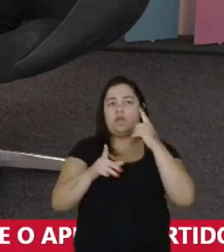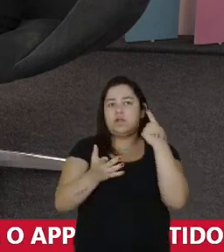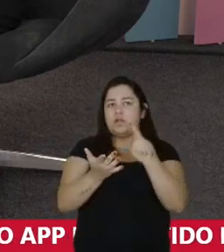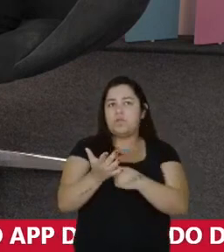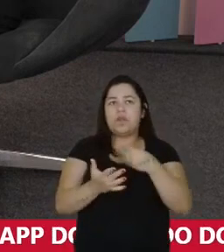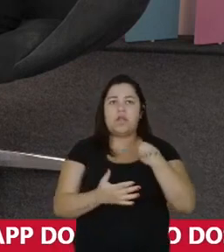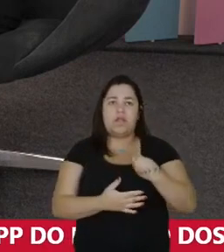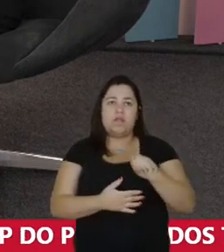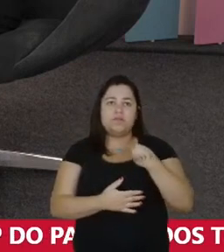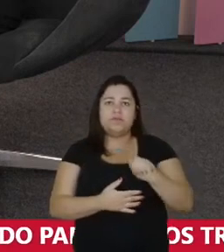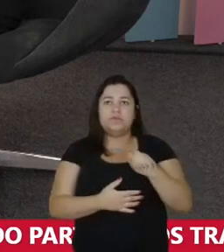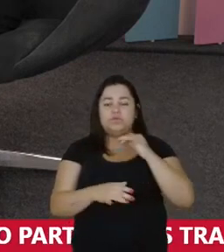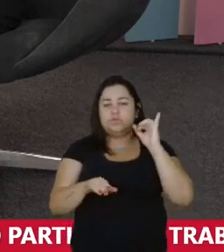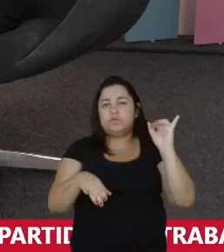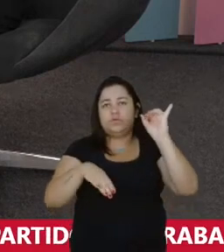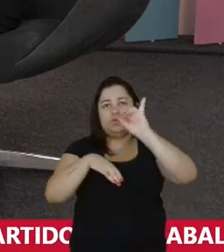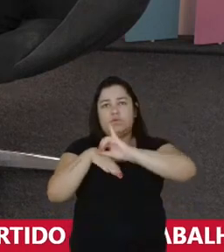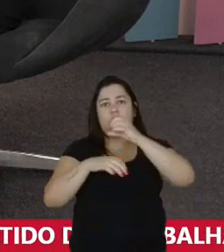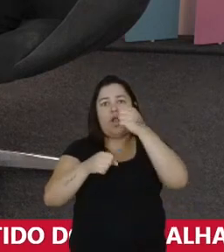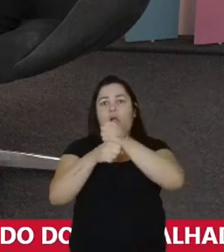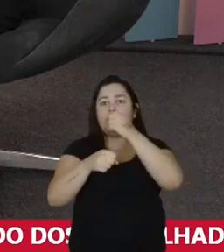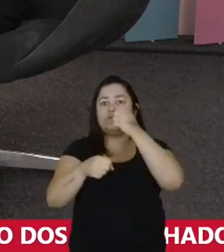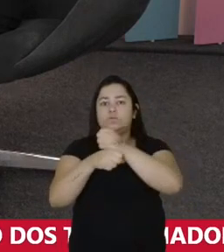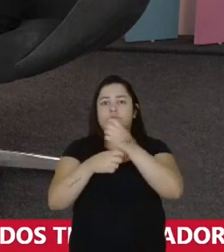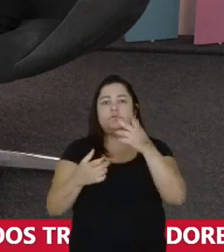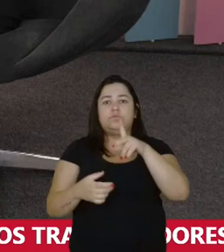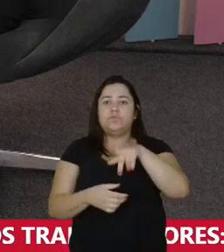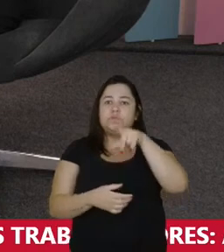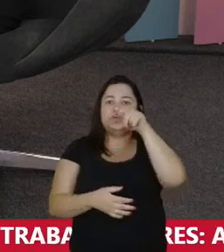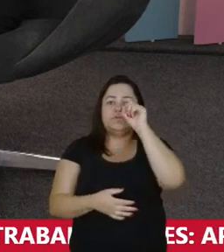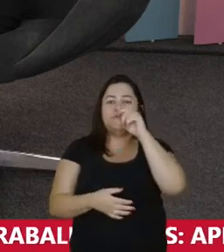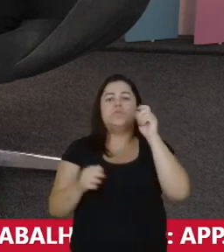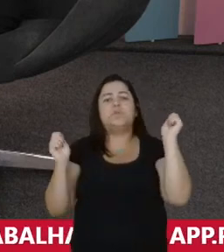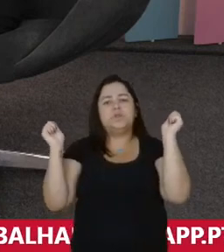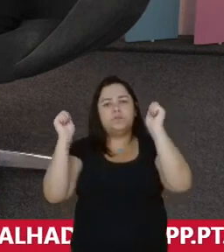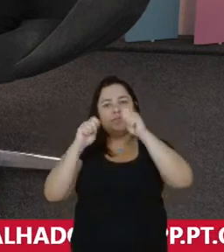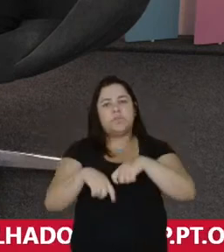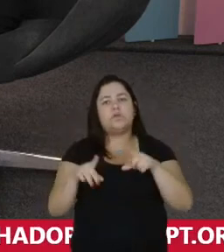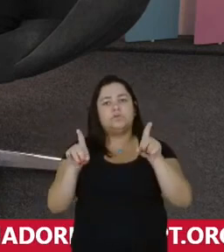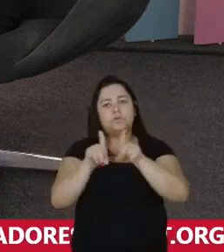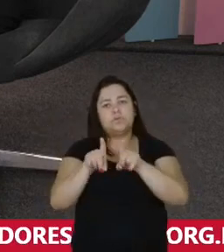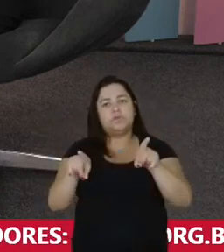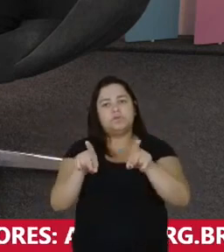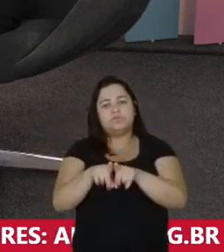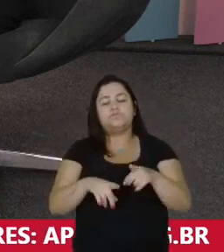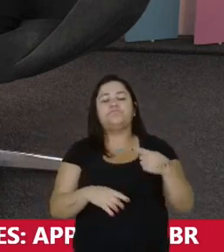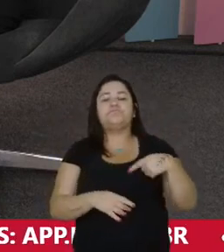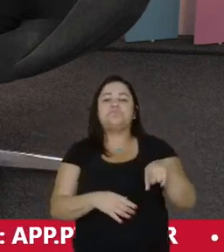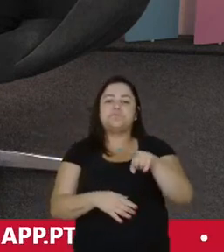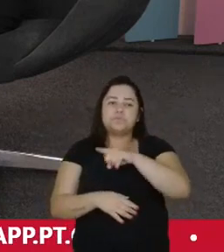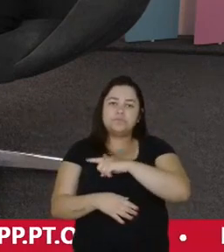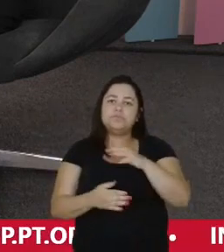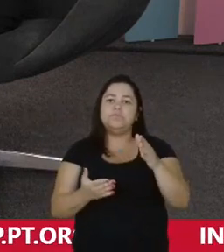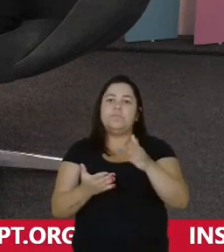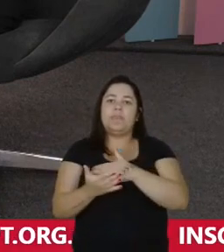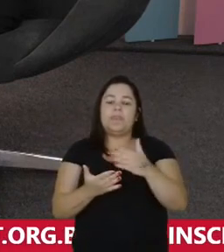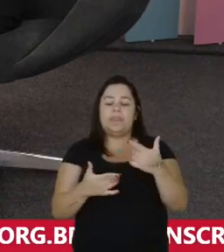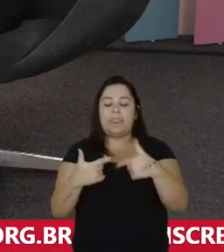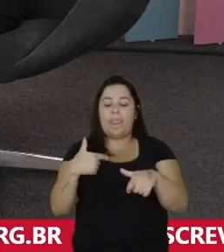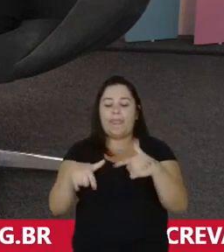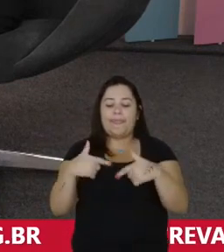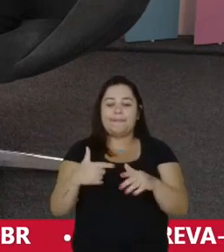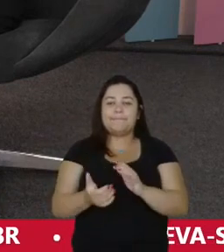vida no centro é o caminho para a construção de uma alternativa, e por isso precisa também ser parte da nossa agenda política no Partido dos